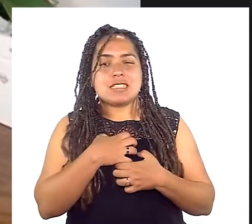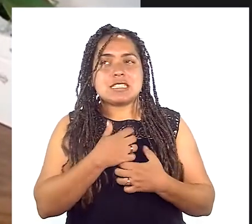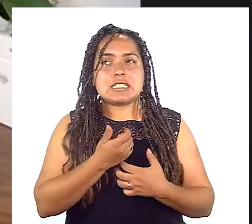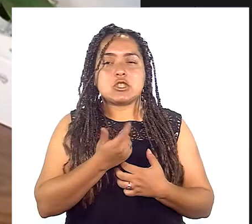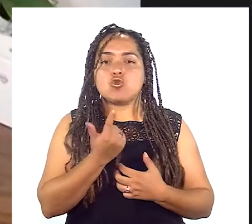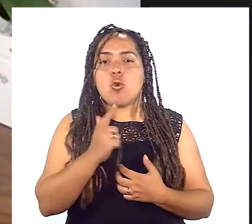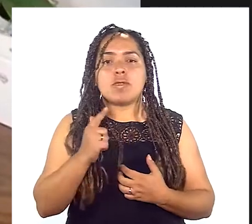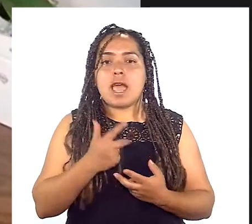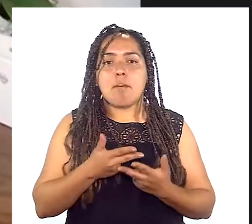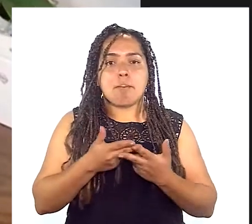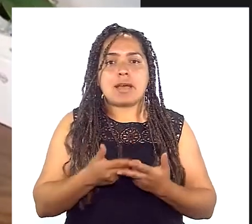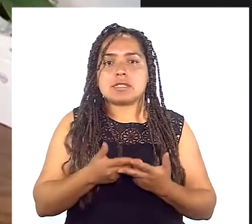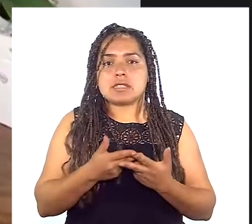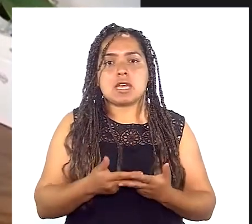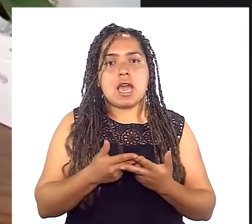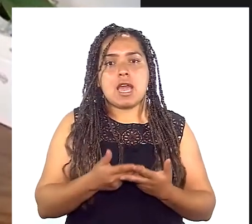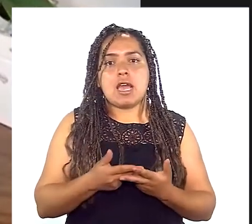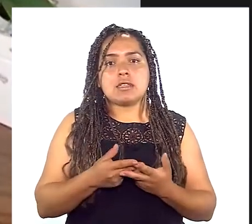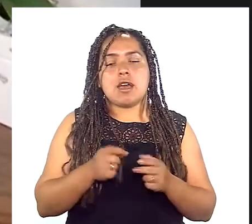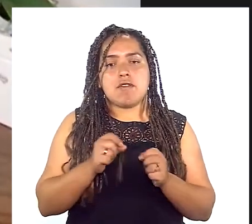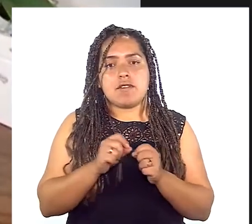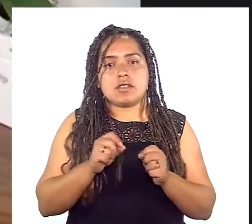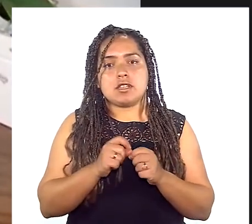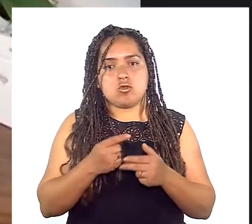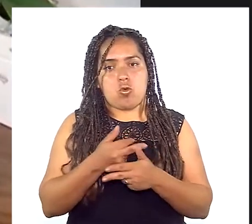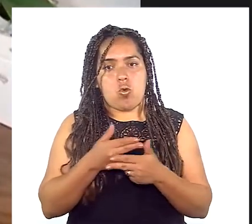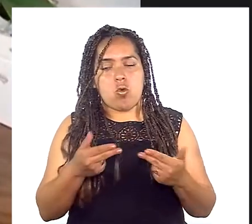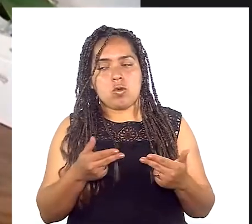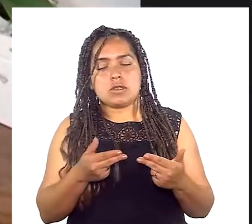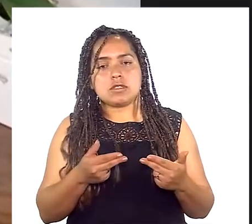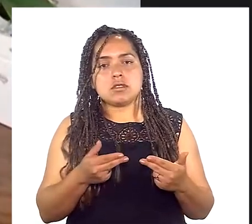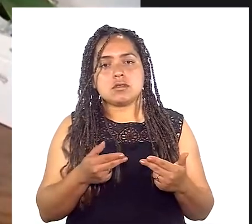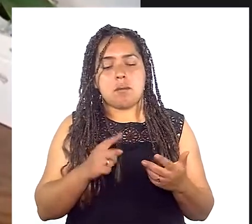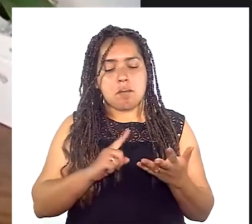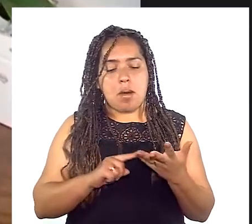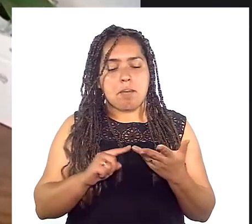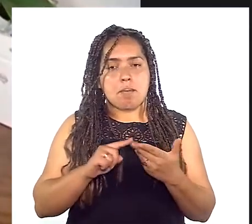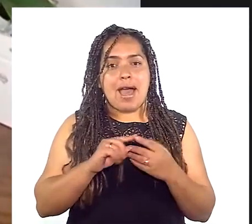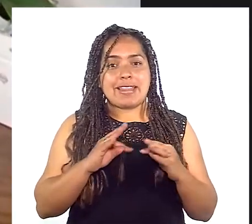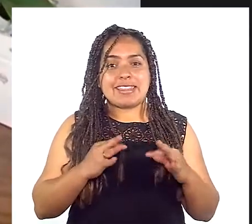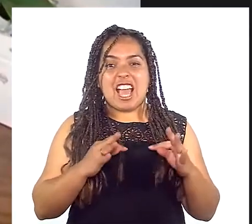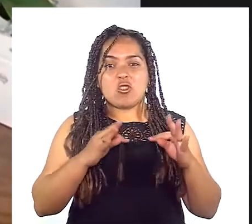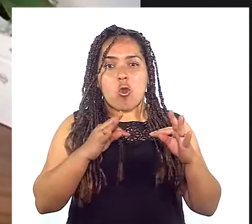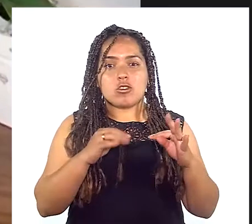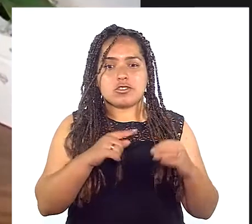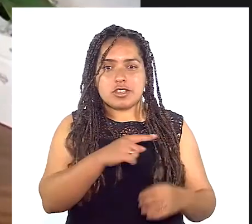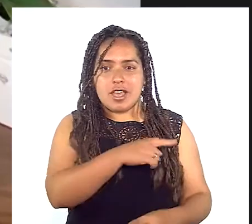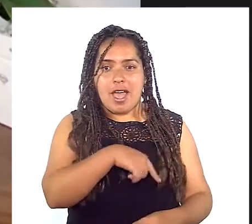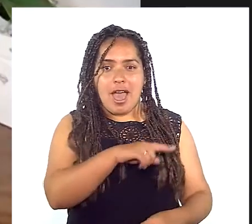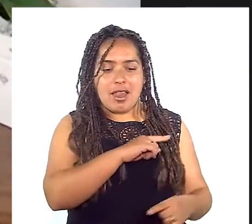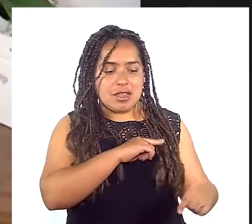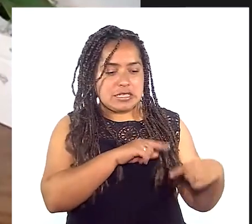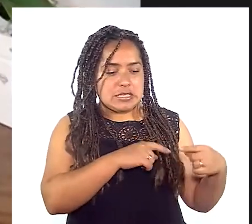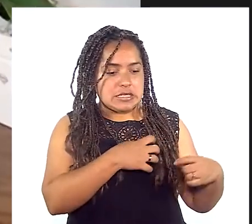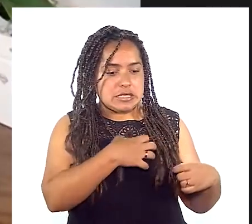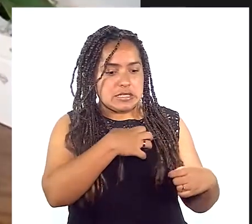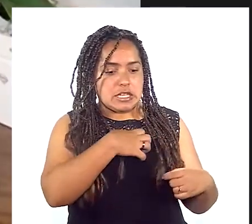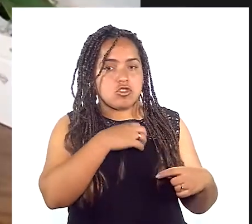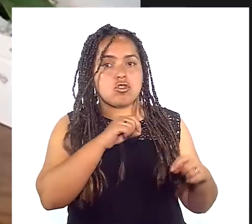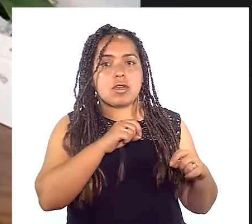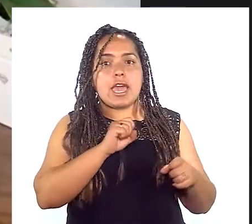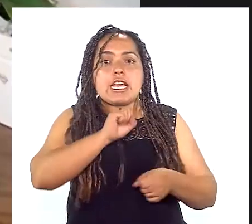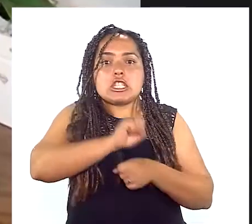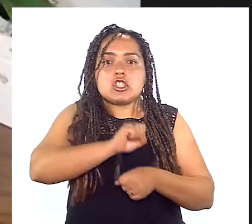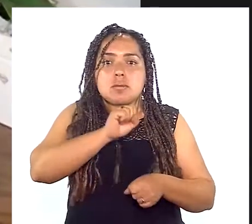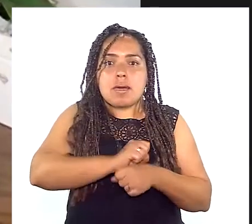assim, com menos paciência, até fazendo um conjunto, né, que a gente acabou de comentar, da tecnologia. Essa nova